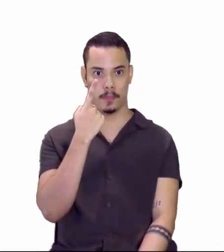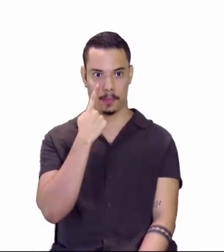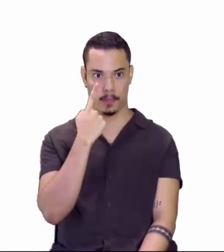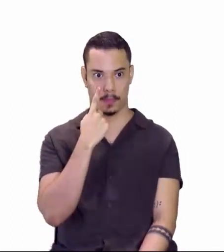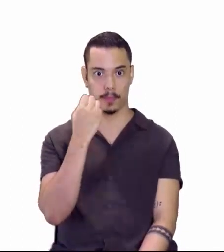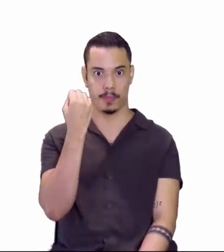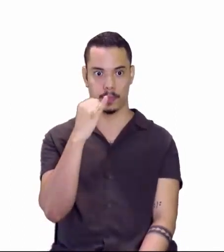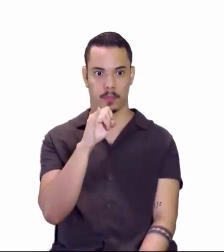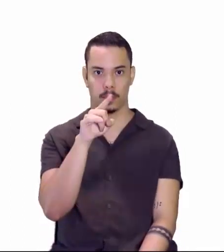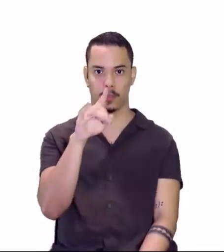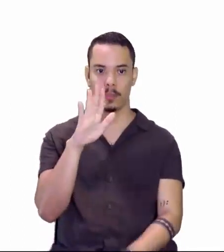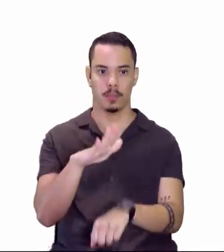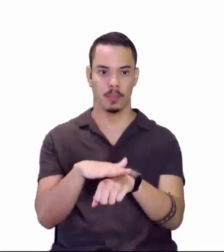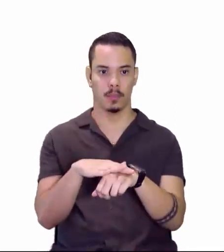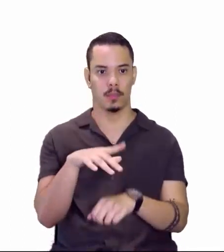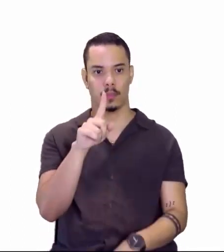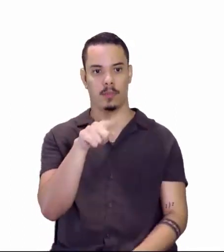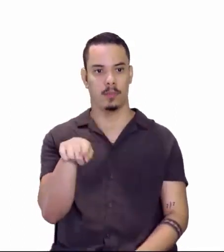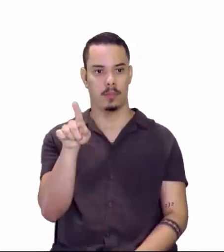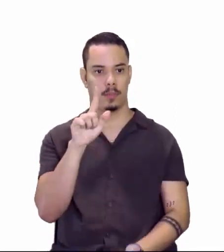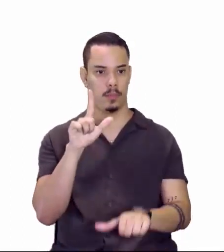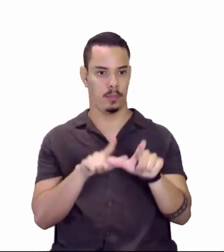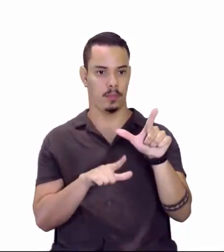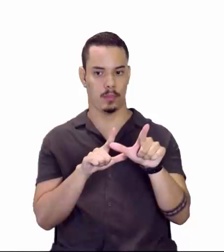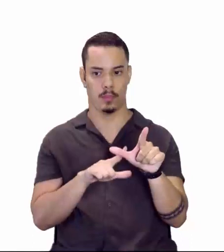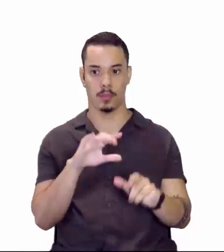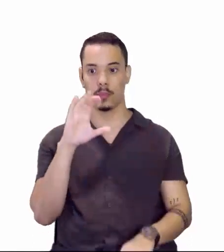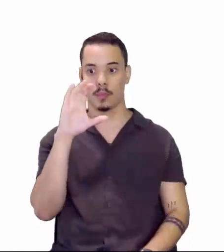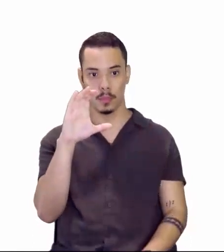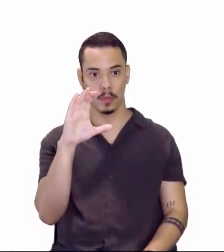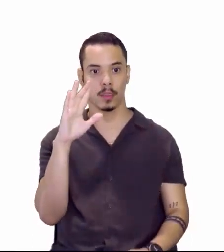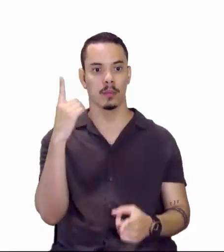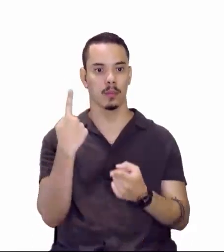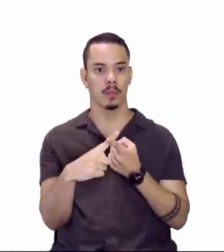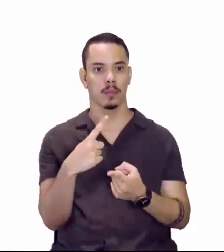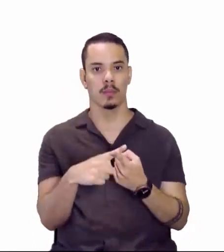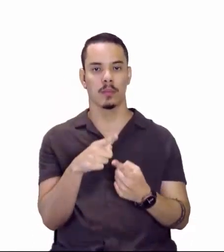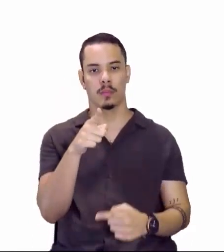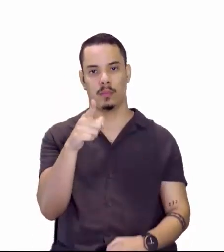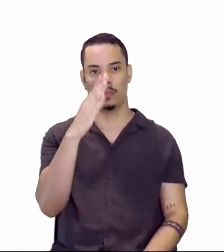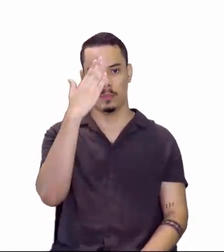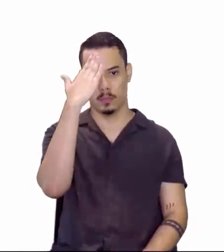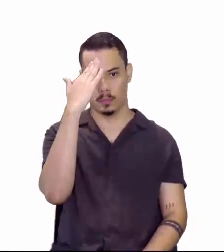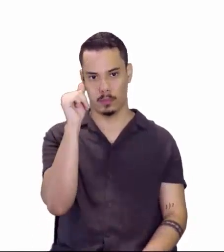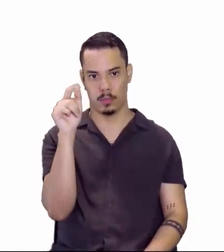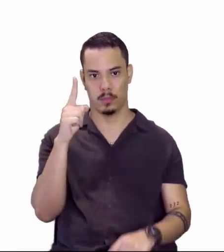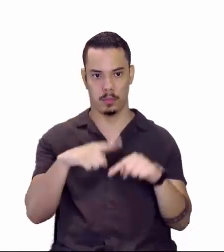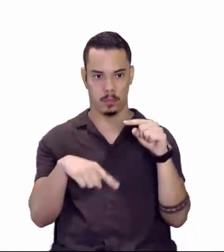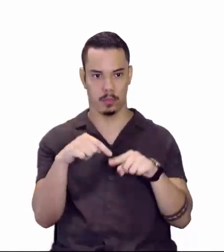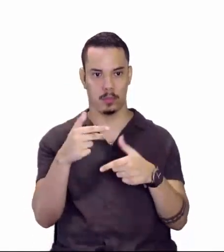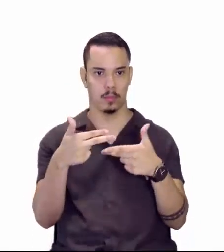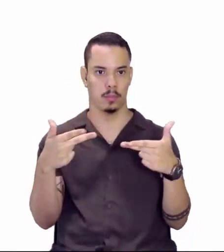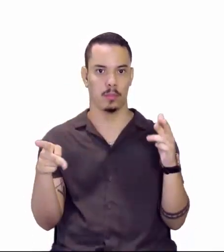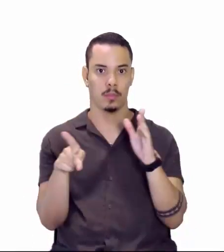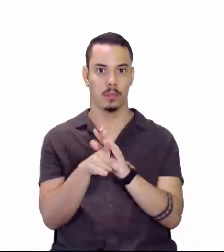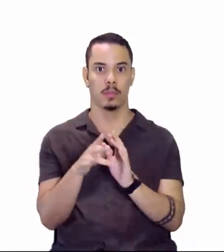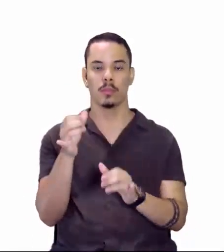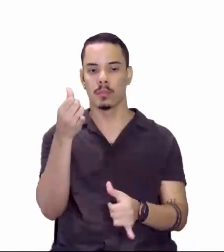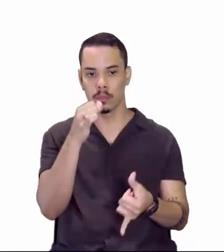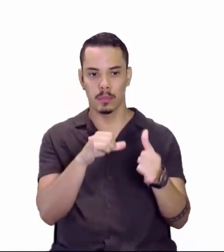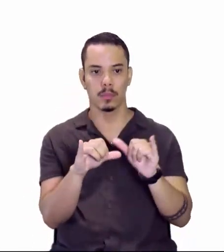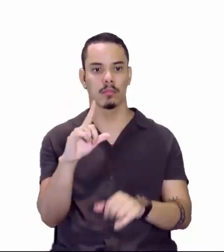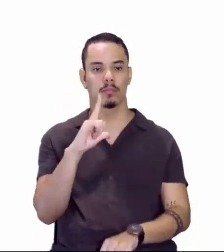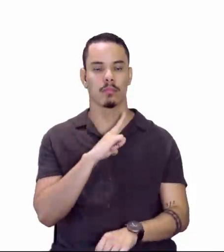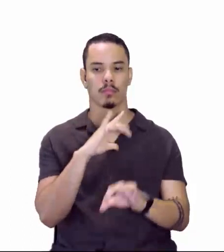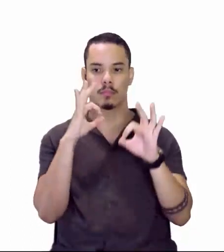você assinalou a letra C, é porque você sabe que este elemento químico tem